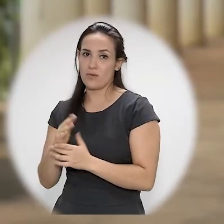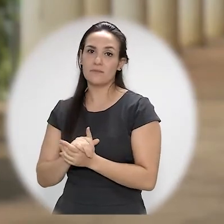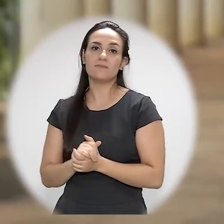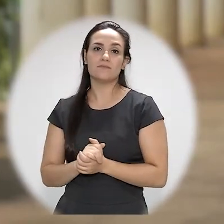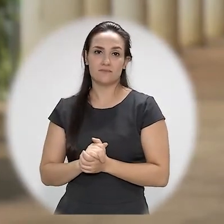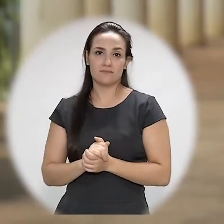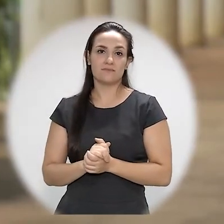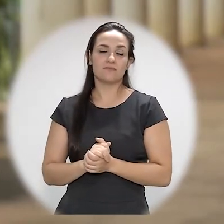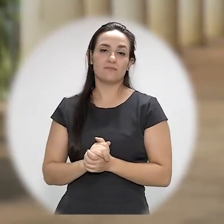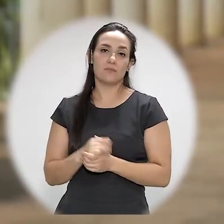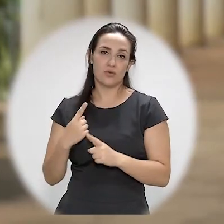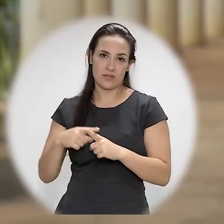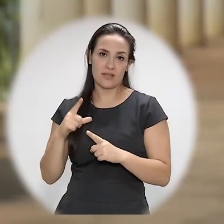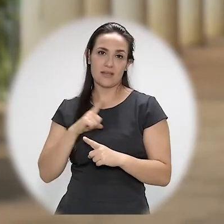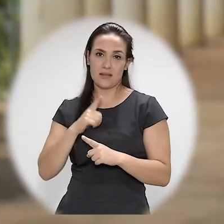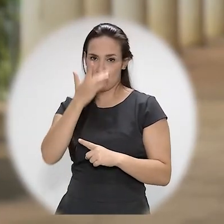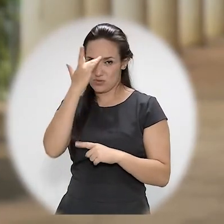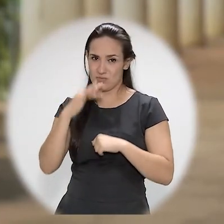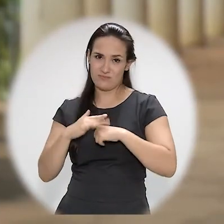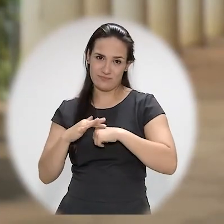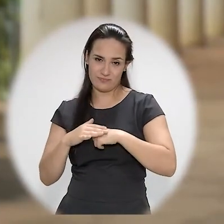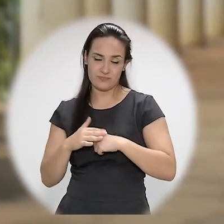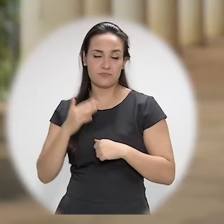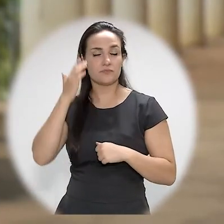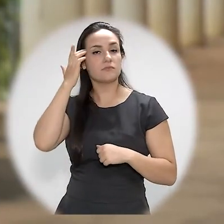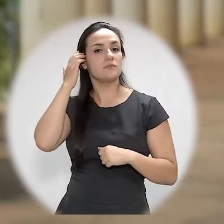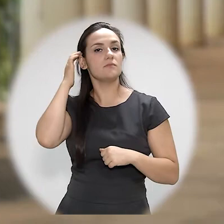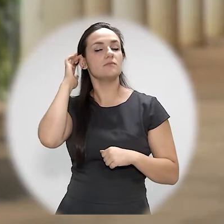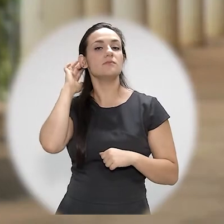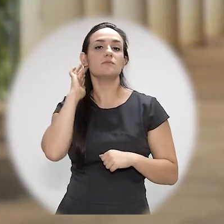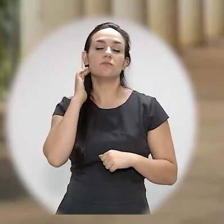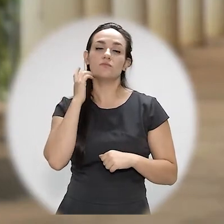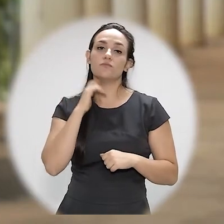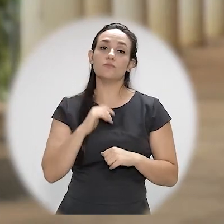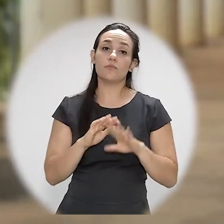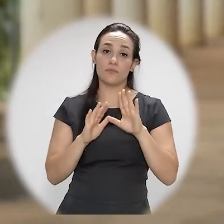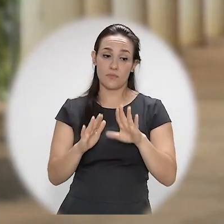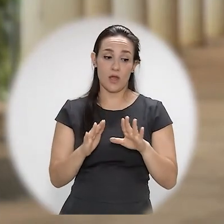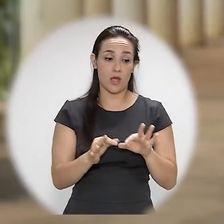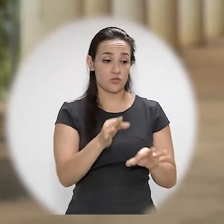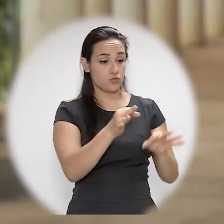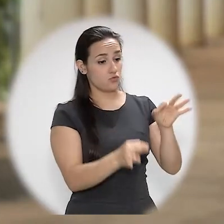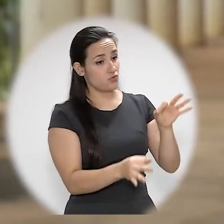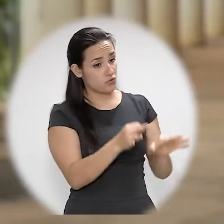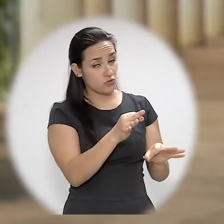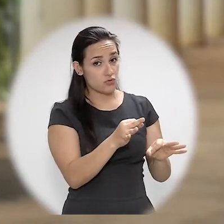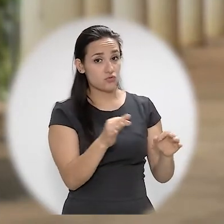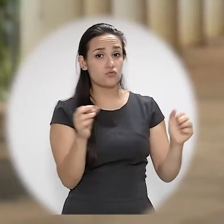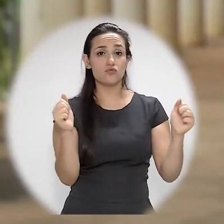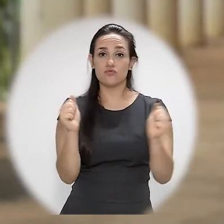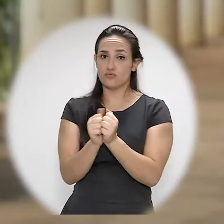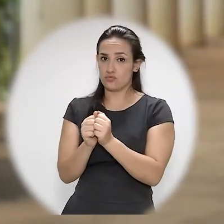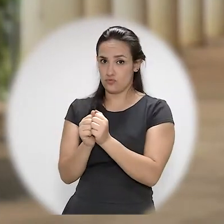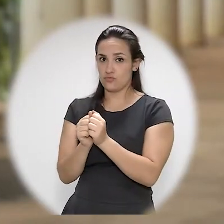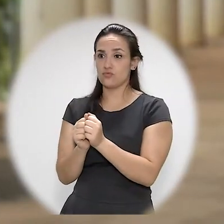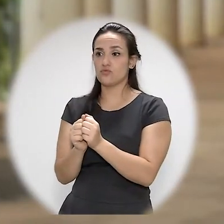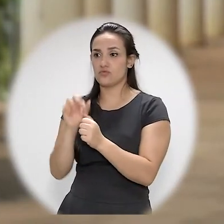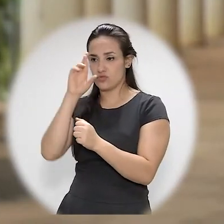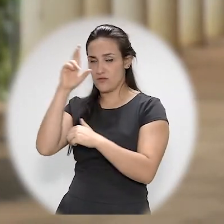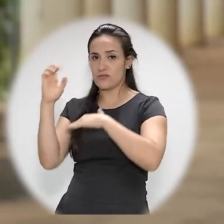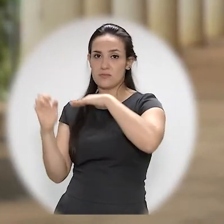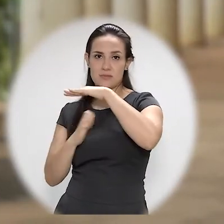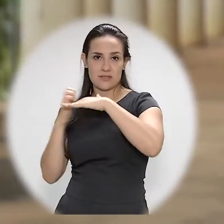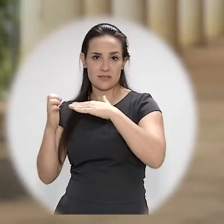buscar soluções frente aos adoecimentos que nós vemos. Essas ações, tanto da justiça como dos